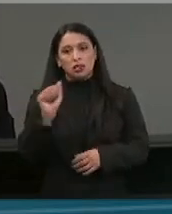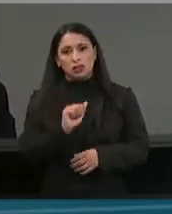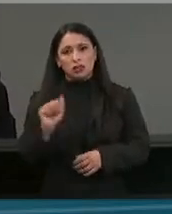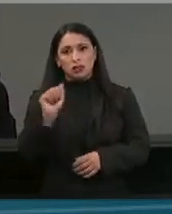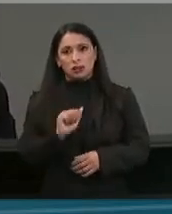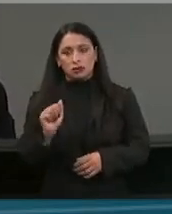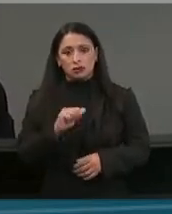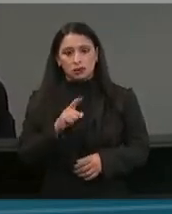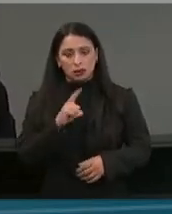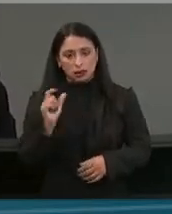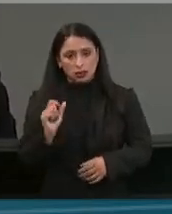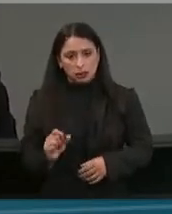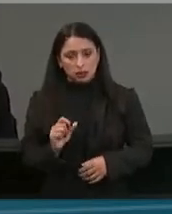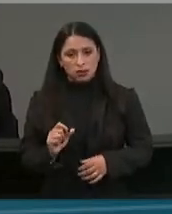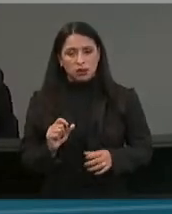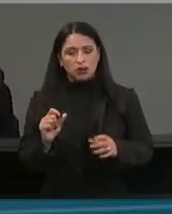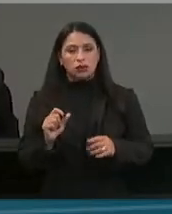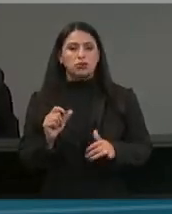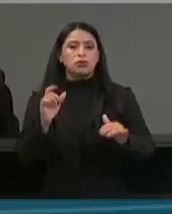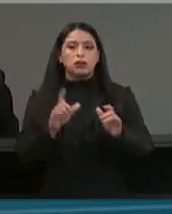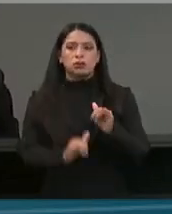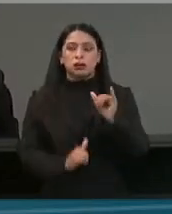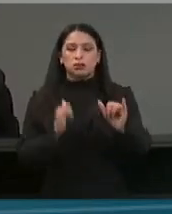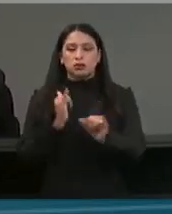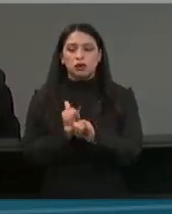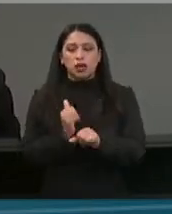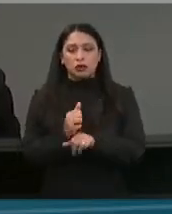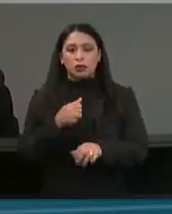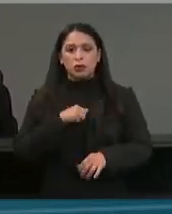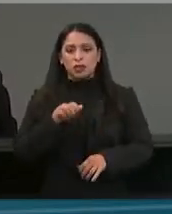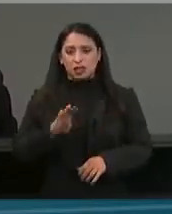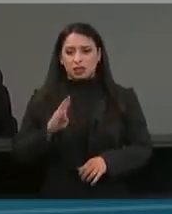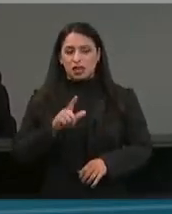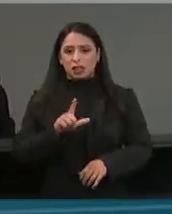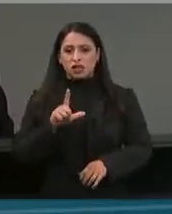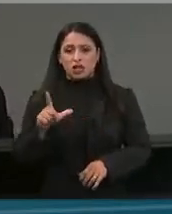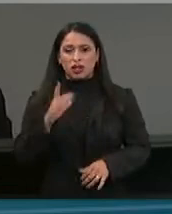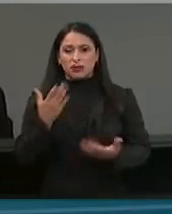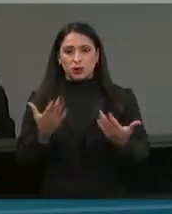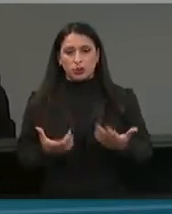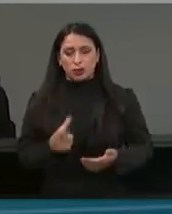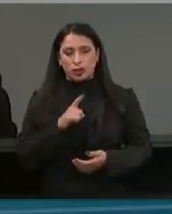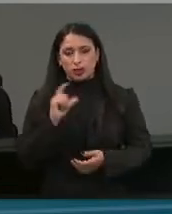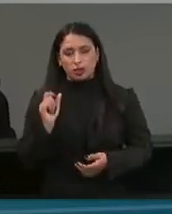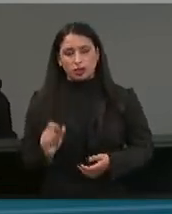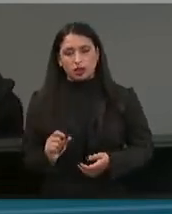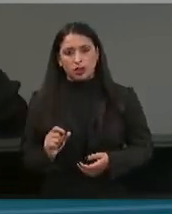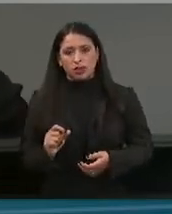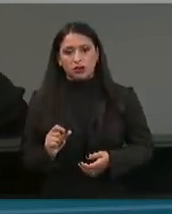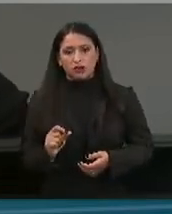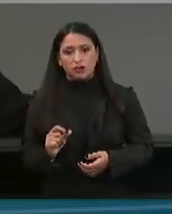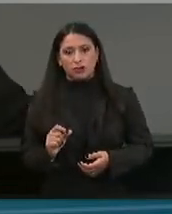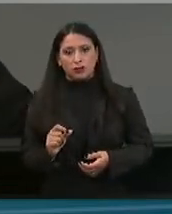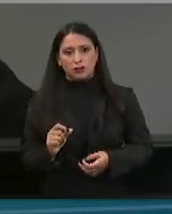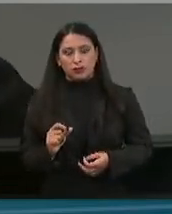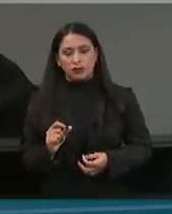Centros de Inclusão Digital, ABCID, ABCID, o Dr. Daniel Dias, com a palavra.